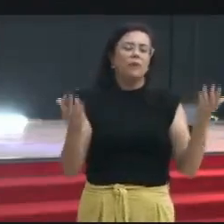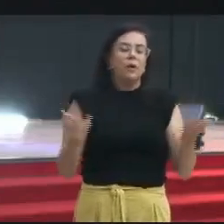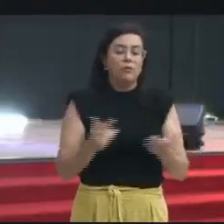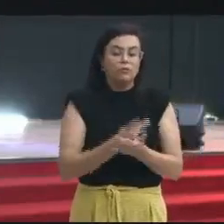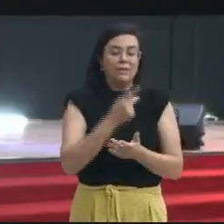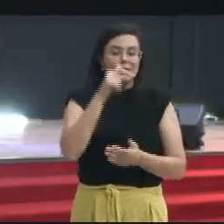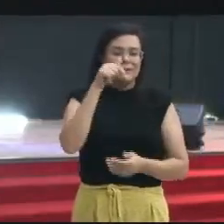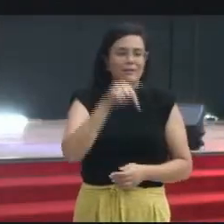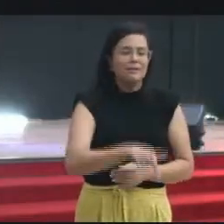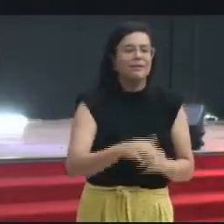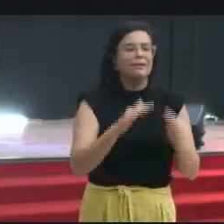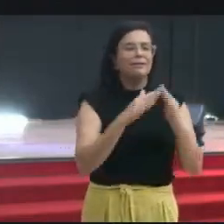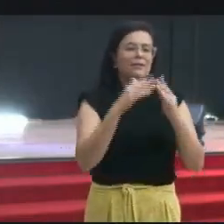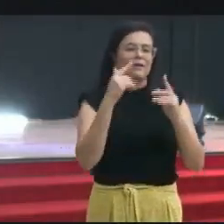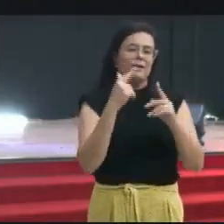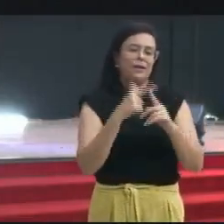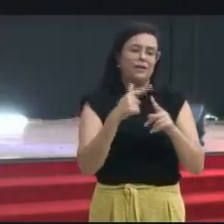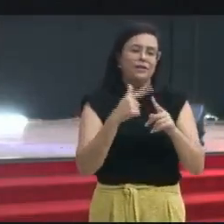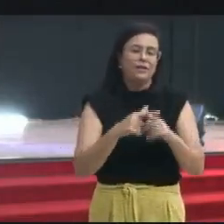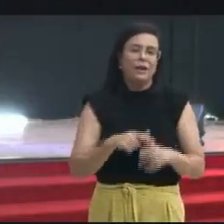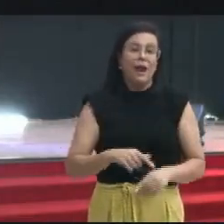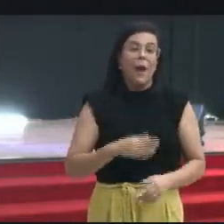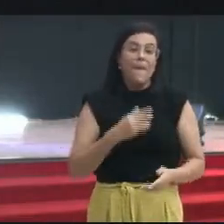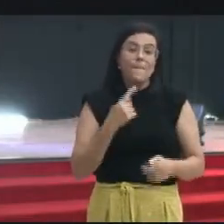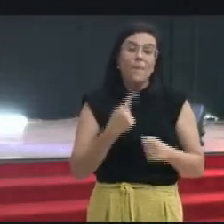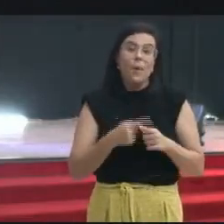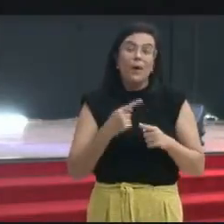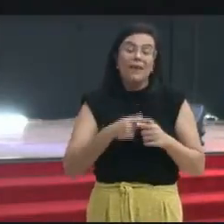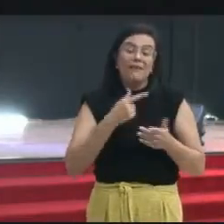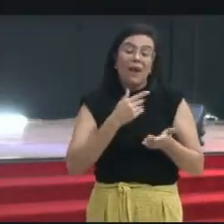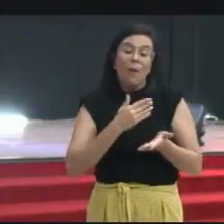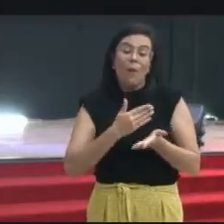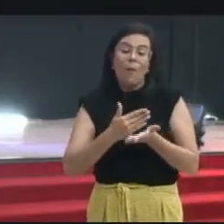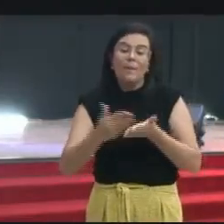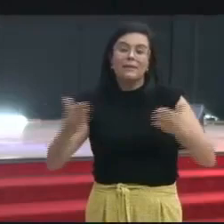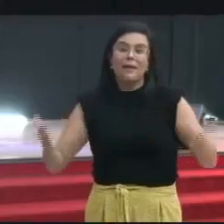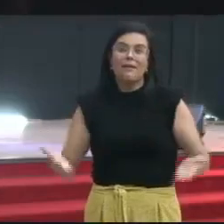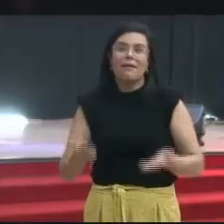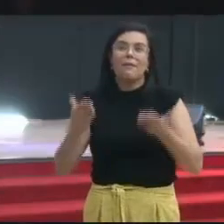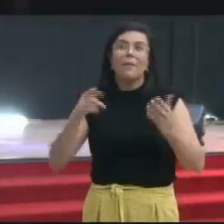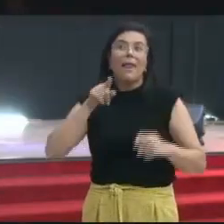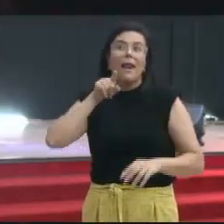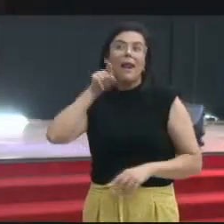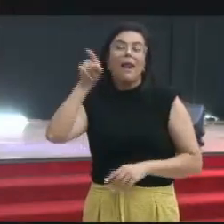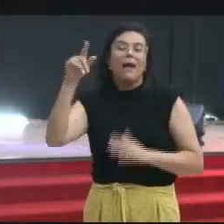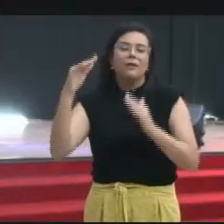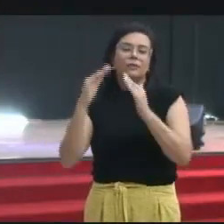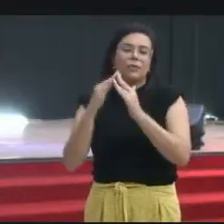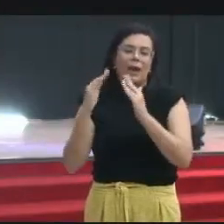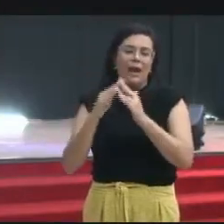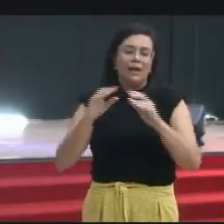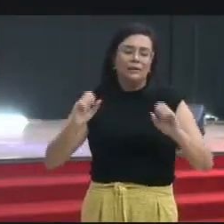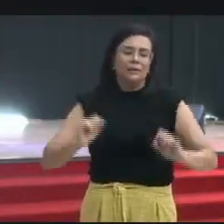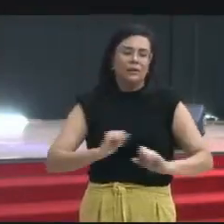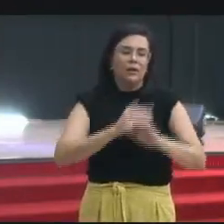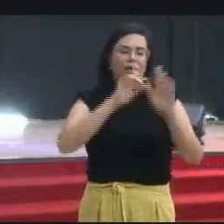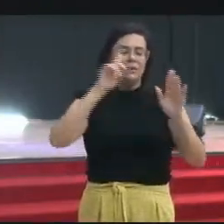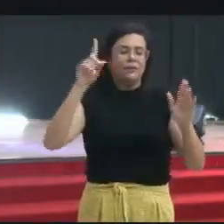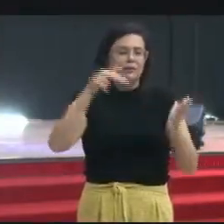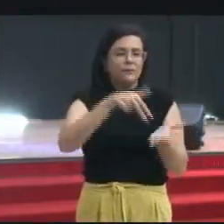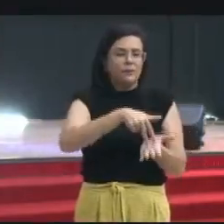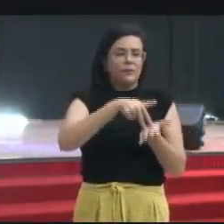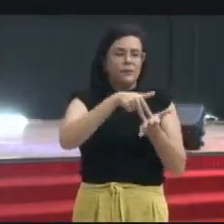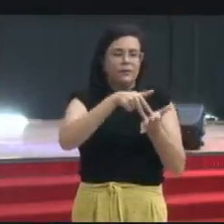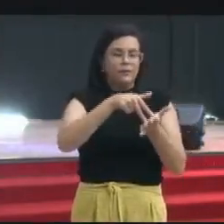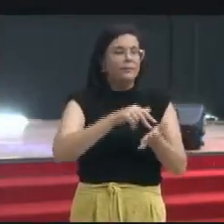porque o avivamento vai começar lá na sua casa. Glória a Deus. Fique em pé na